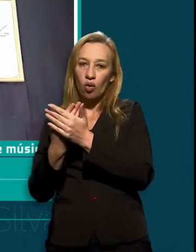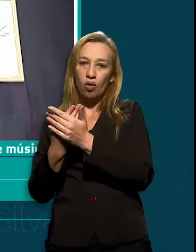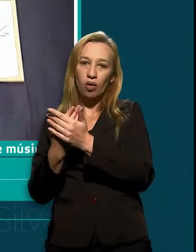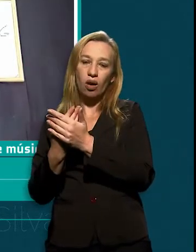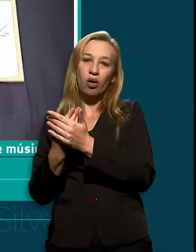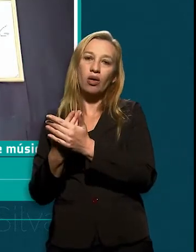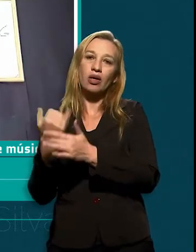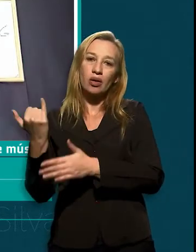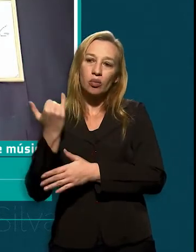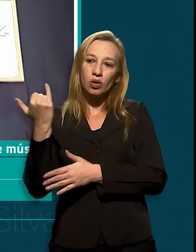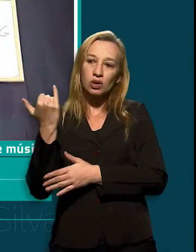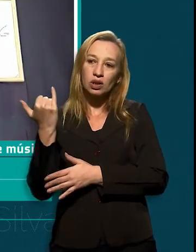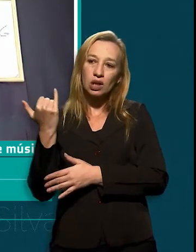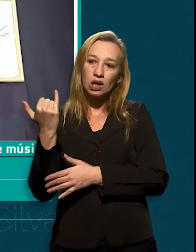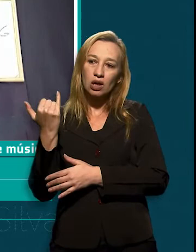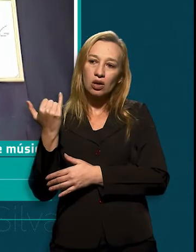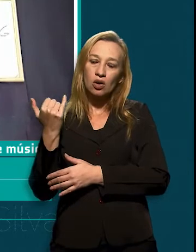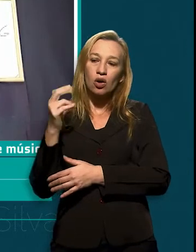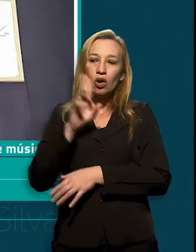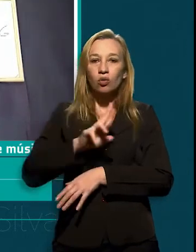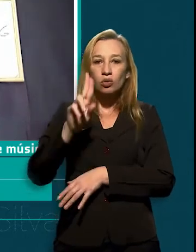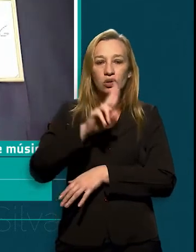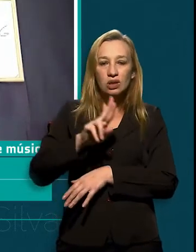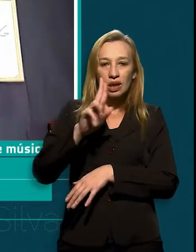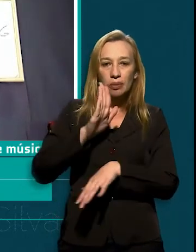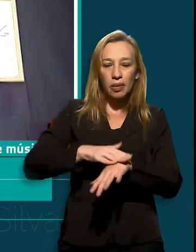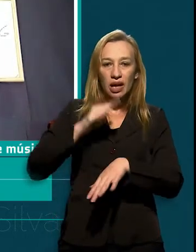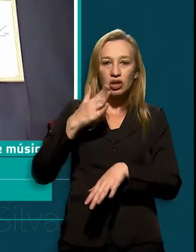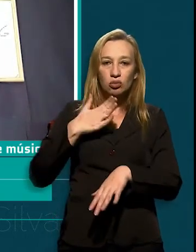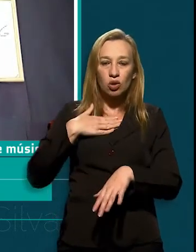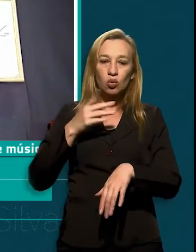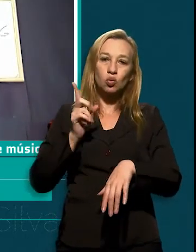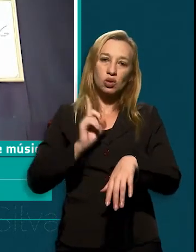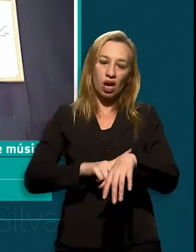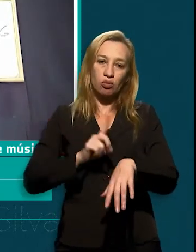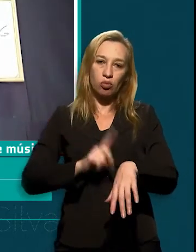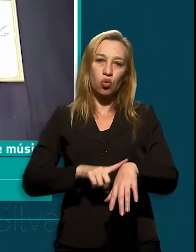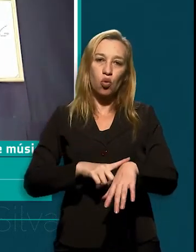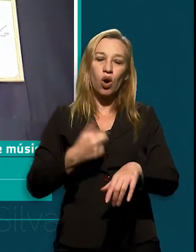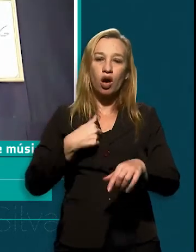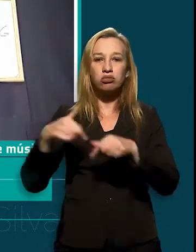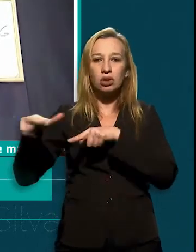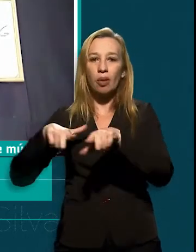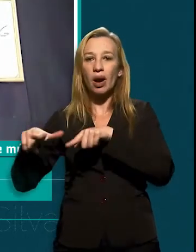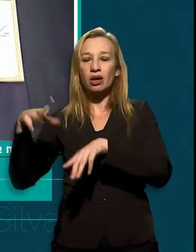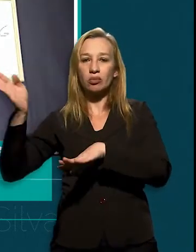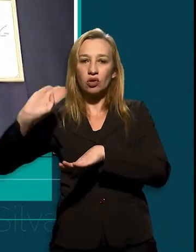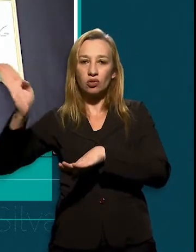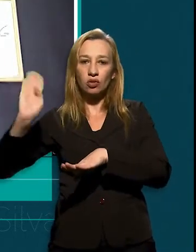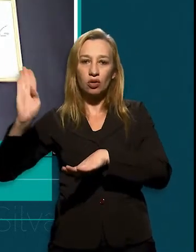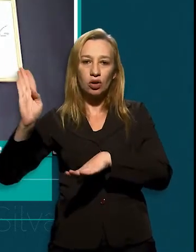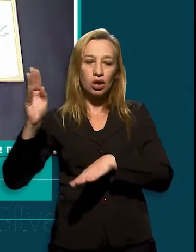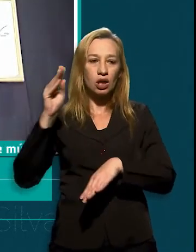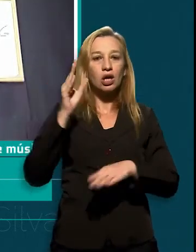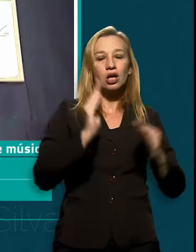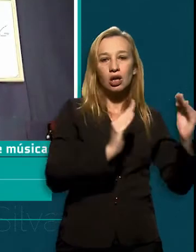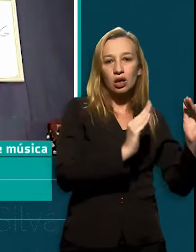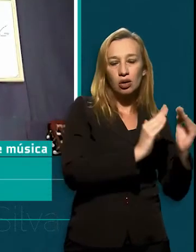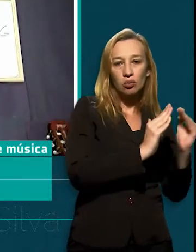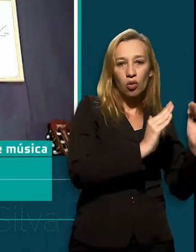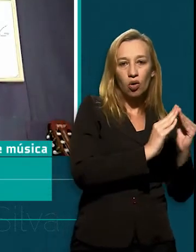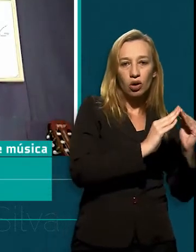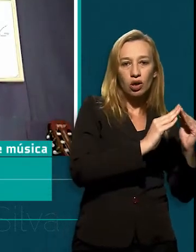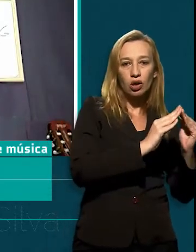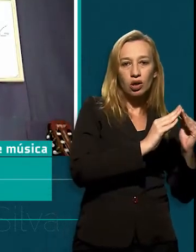sempre falo que foi fundamental, é que eu passei a otimizar melhor meu tempo. Eu trabalho em Botafogo e moro em Nova